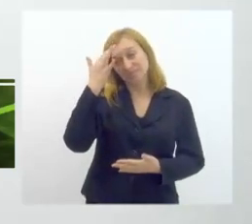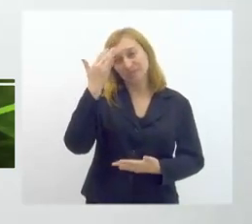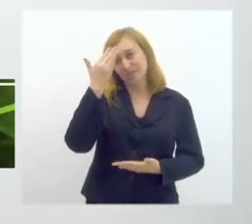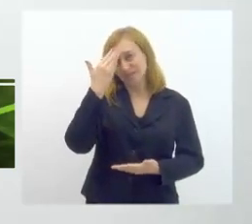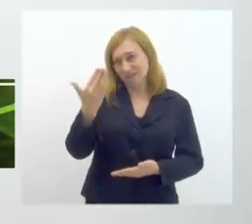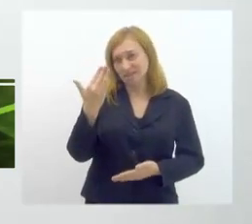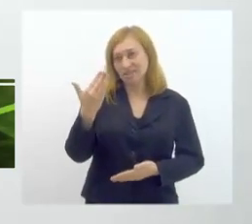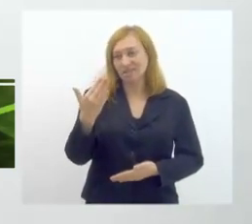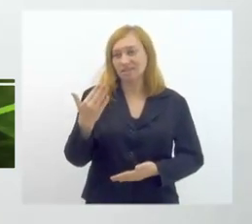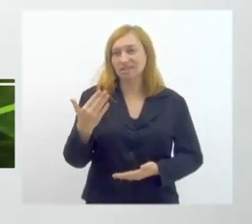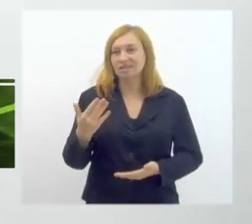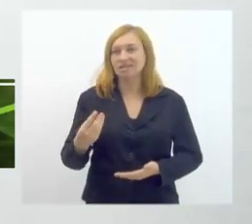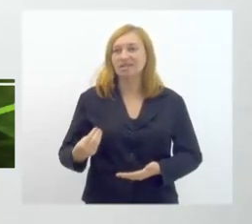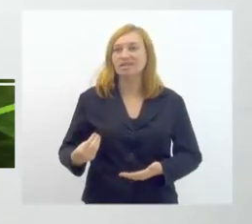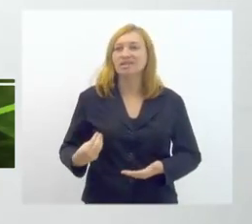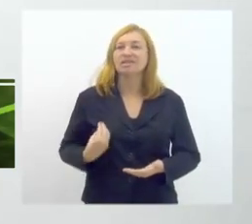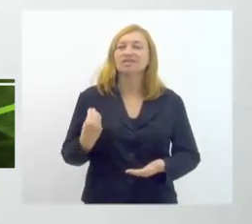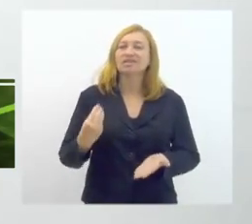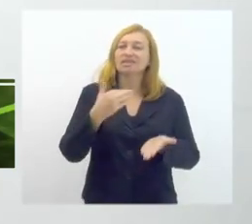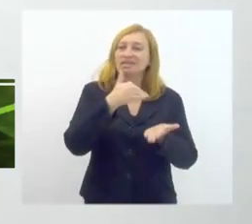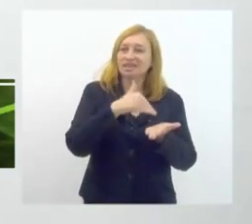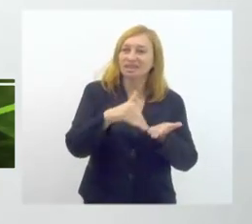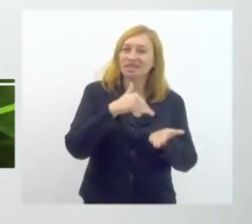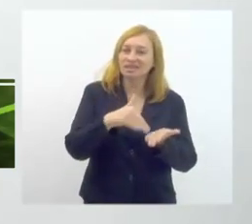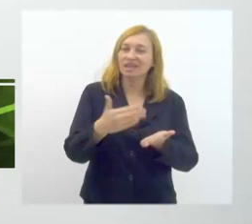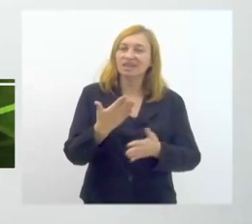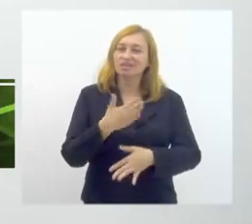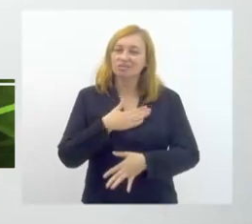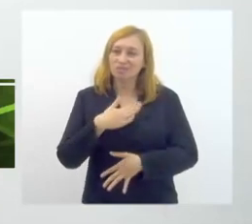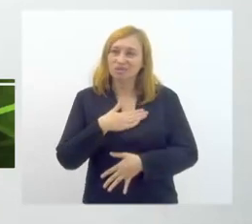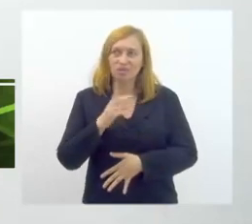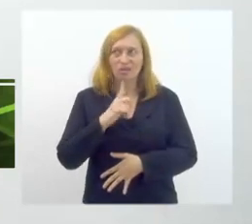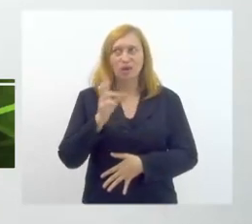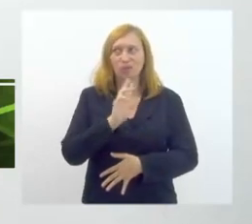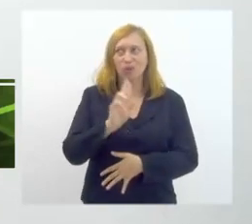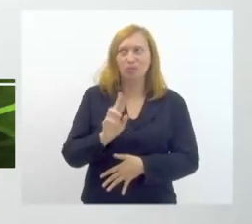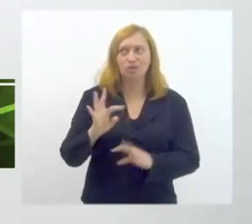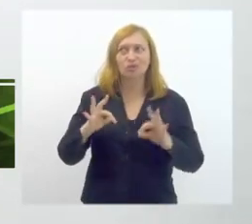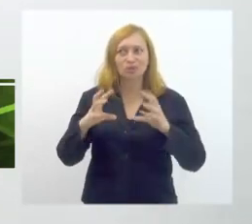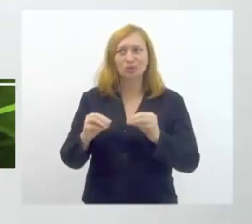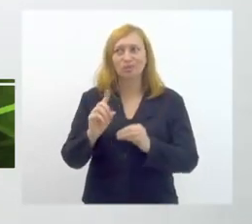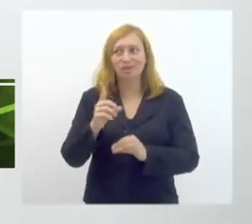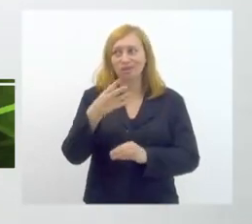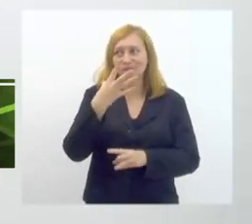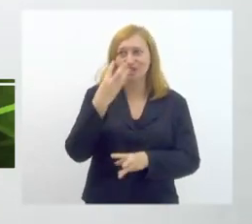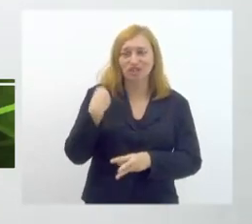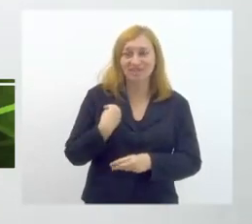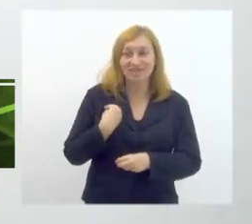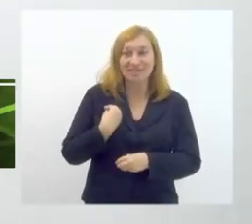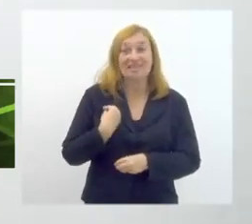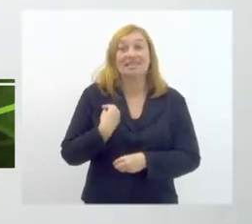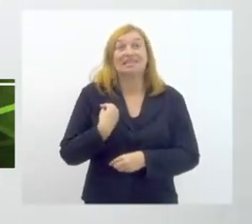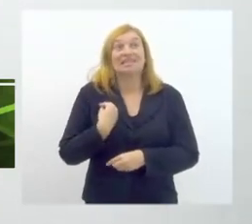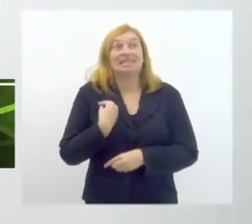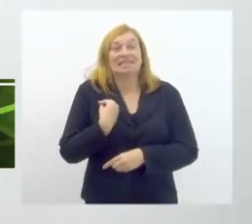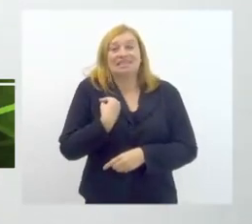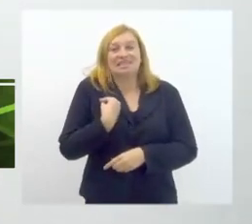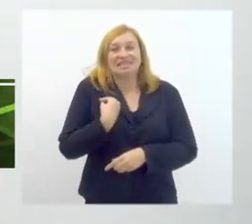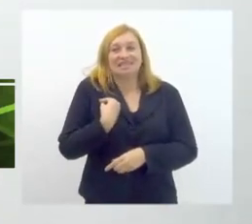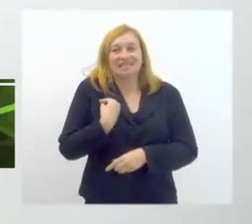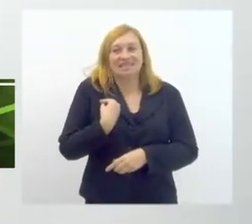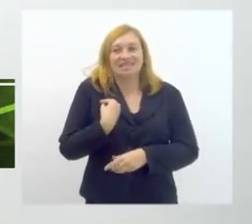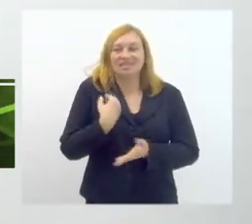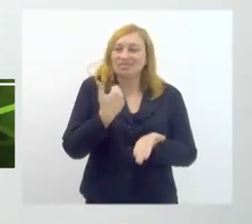a presença dos meus secretários, meus queridos secretários. Não vou falar o nome de todos para não pecar, né? Mas